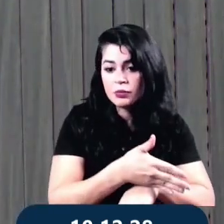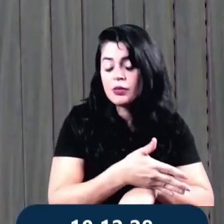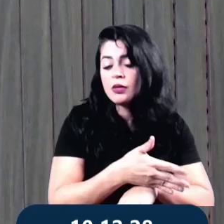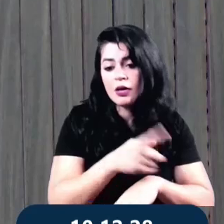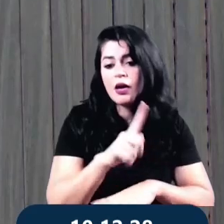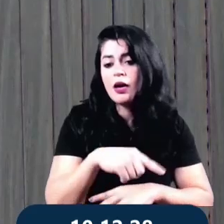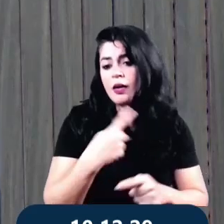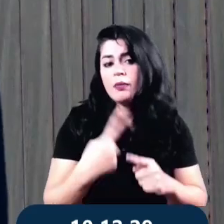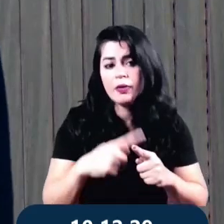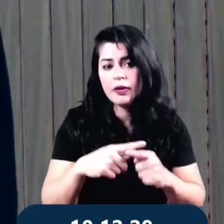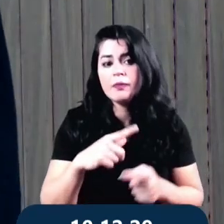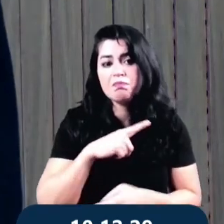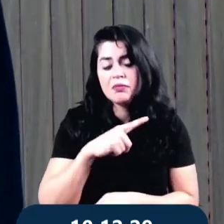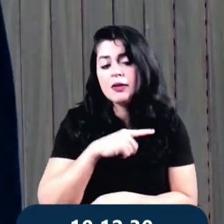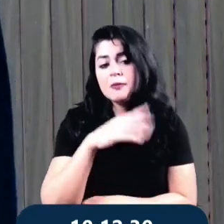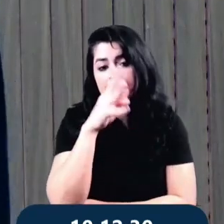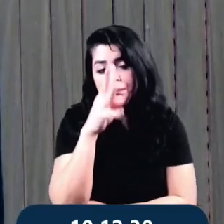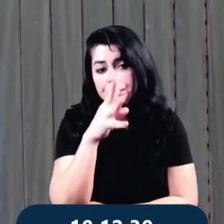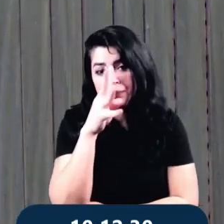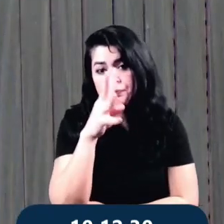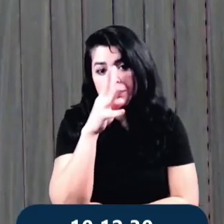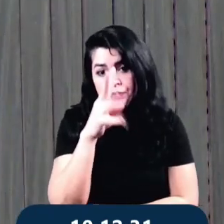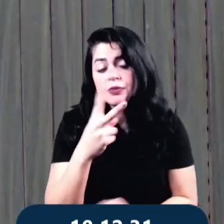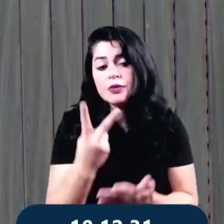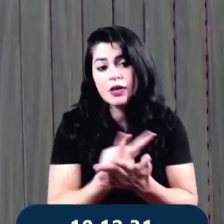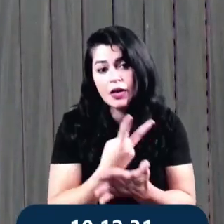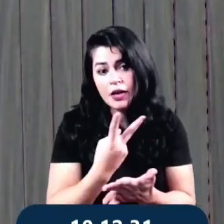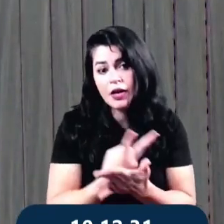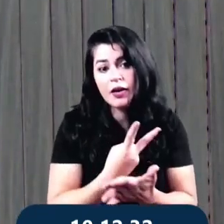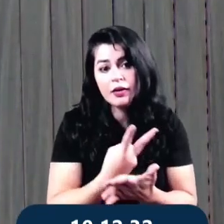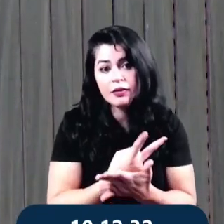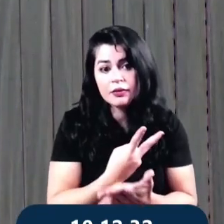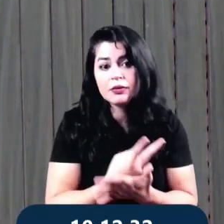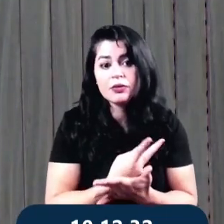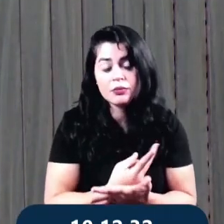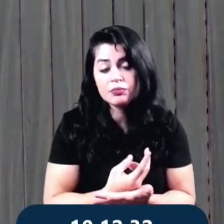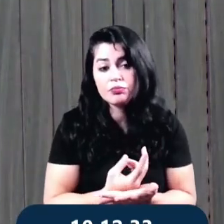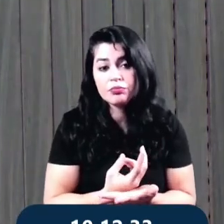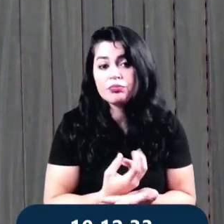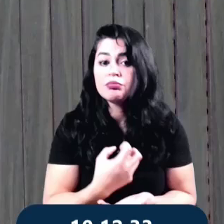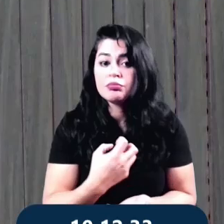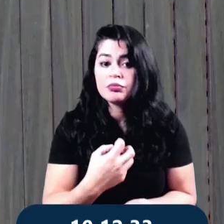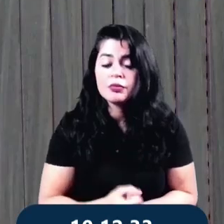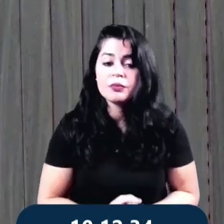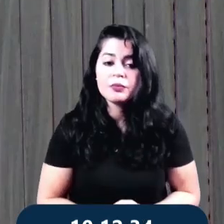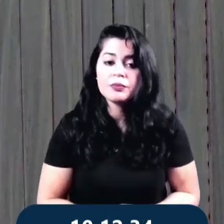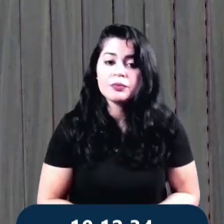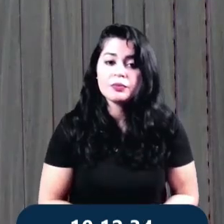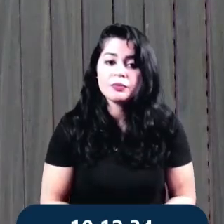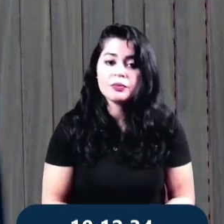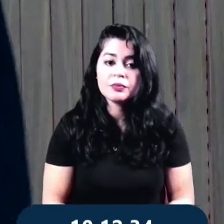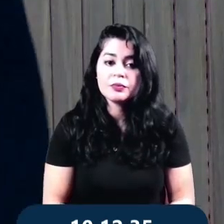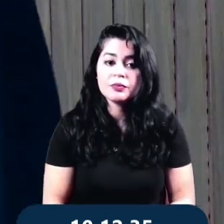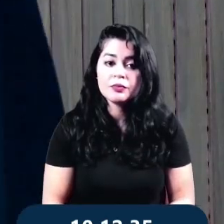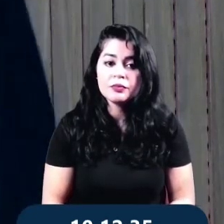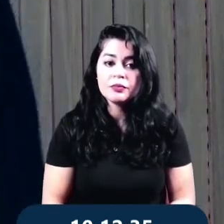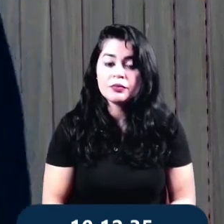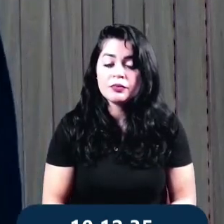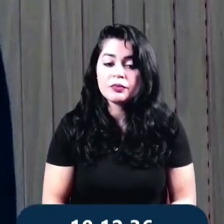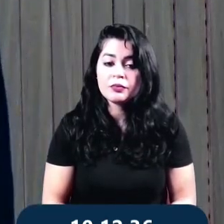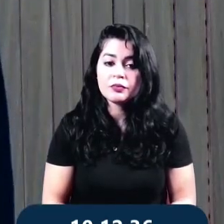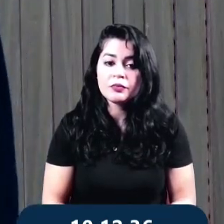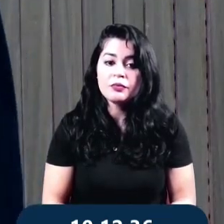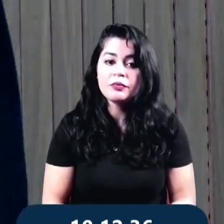equívoco na maneira de construir o processo. Então vamos lá, agora já para a